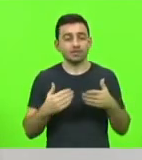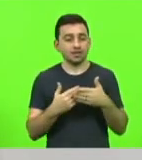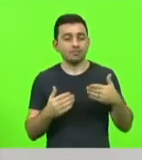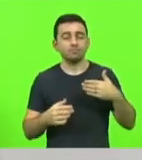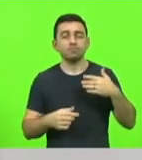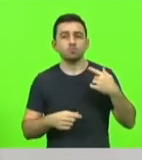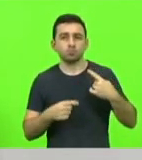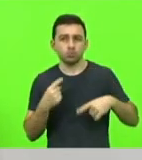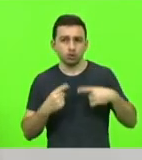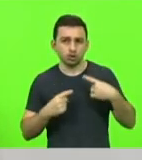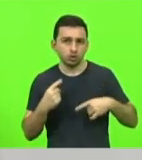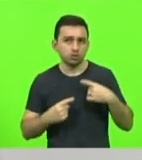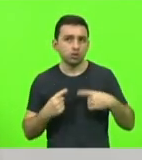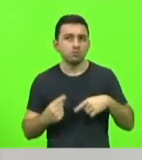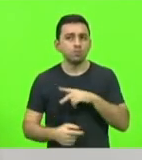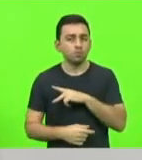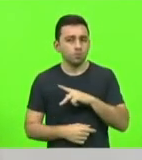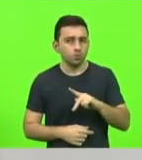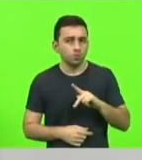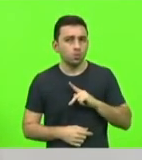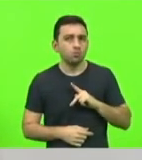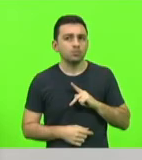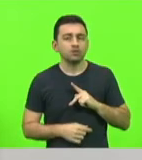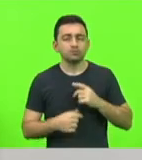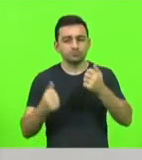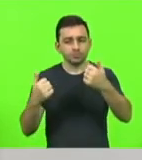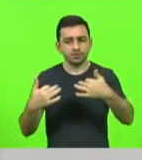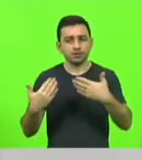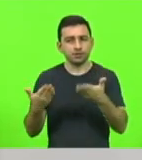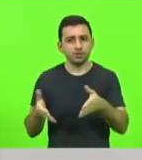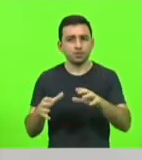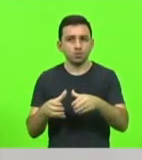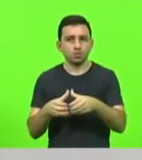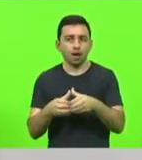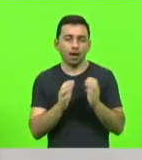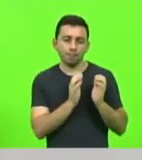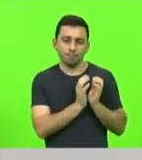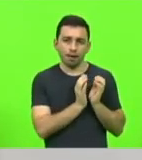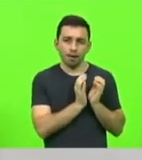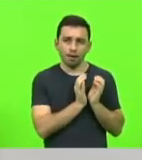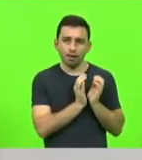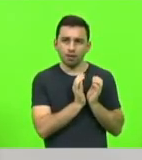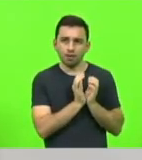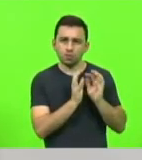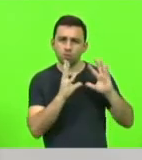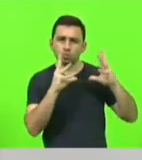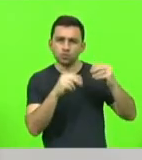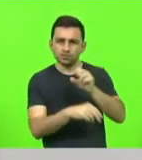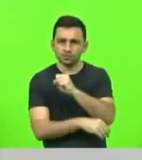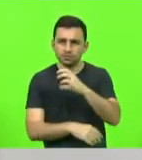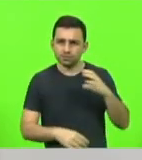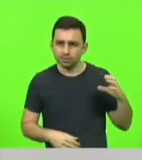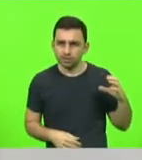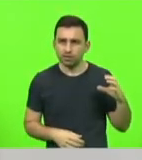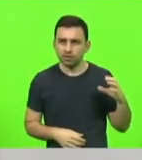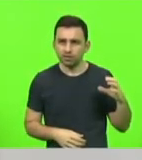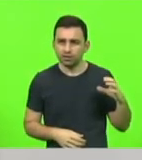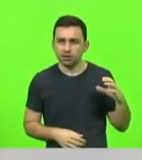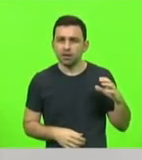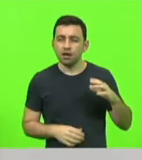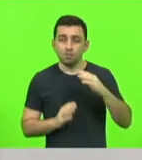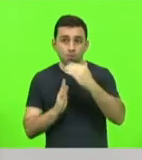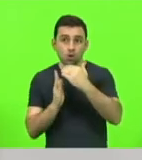públicas para este público. As APAES de Santa Catarina, graças ao programa